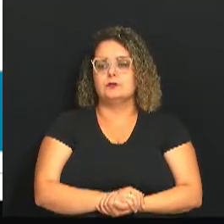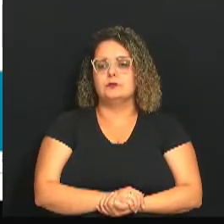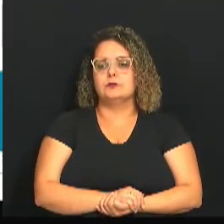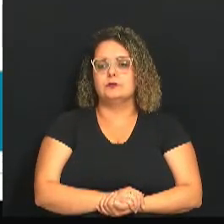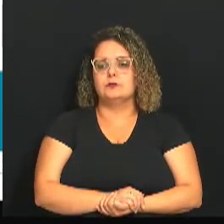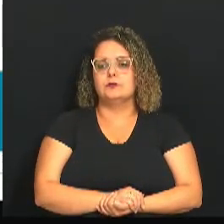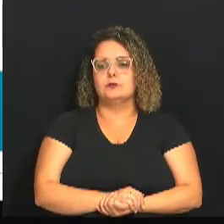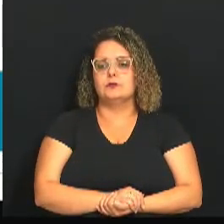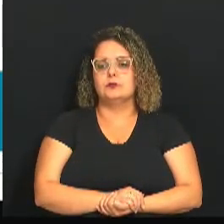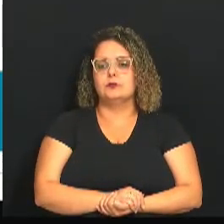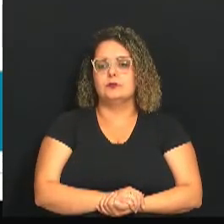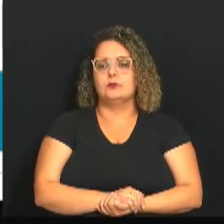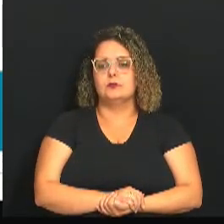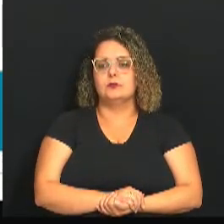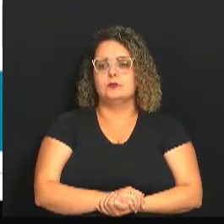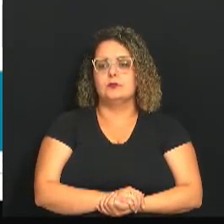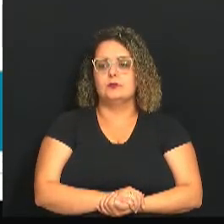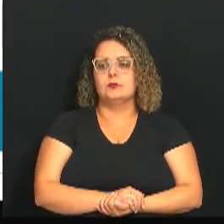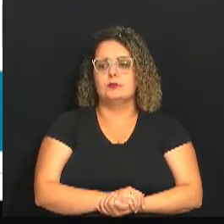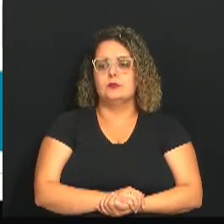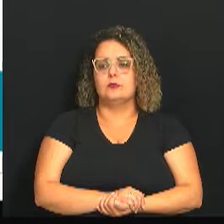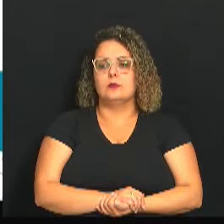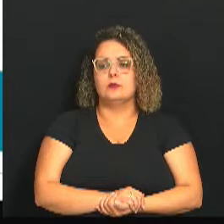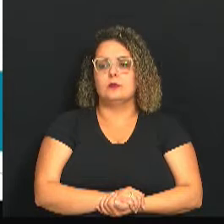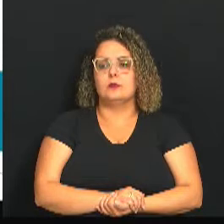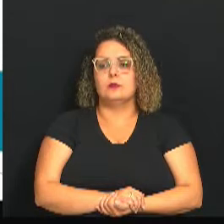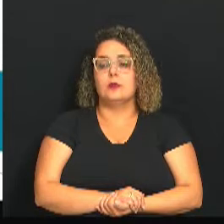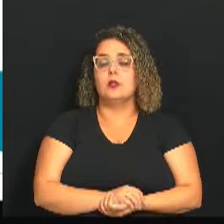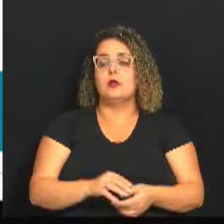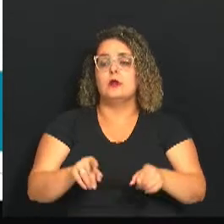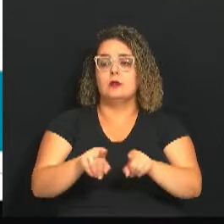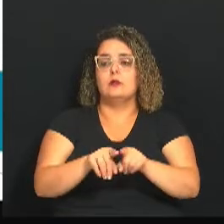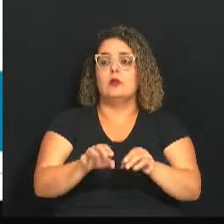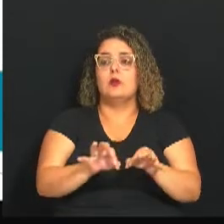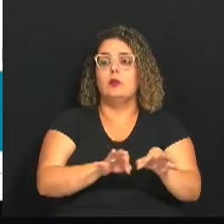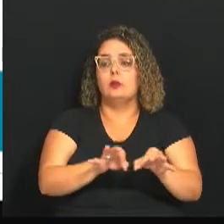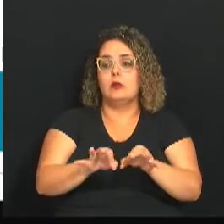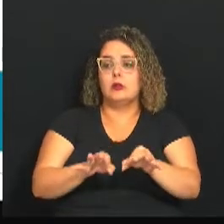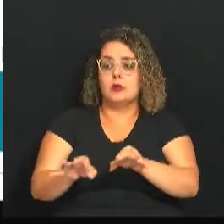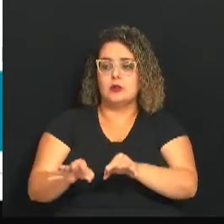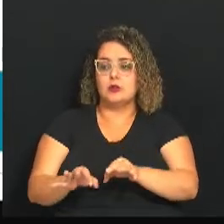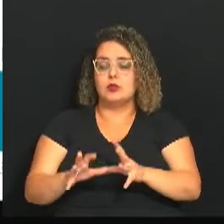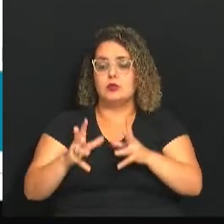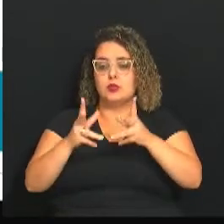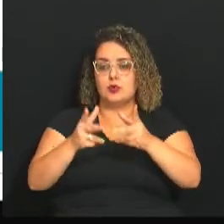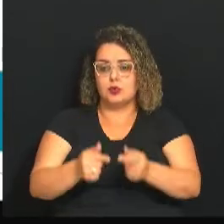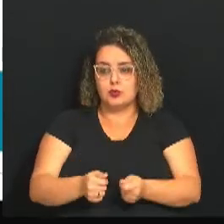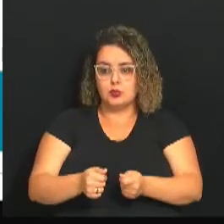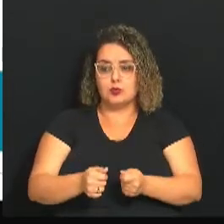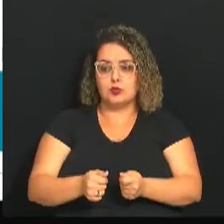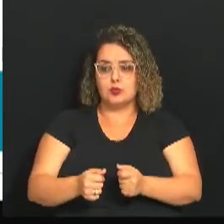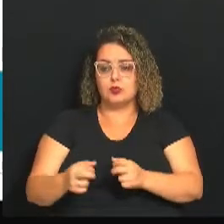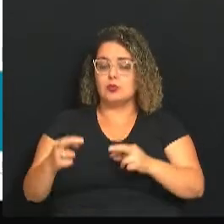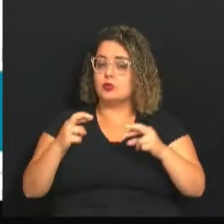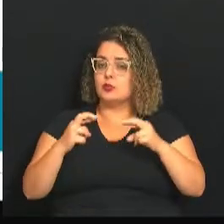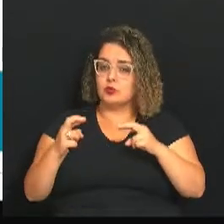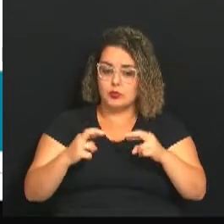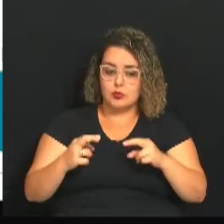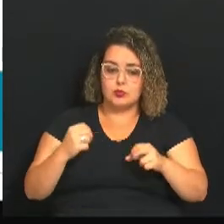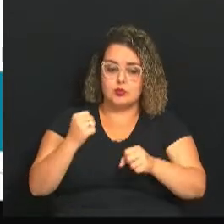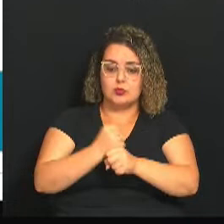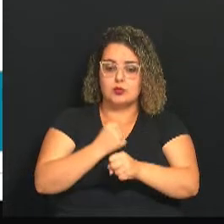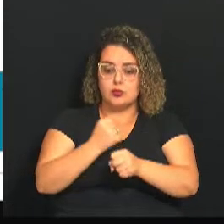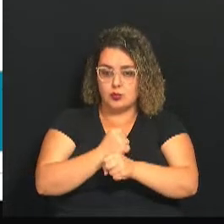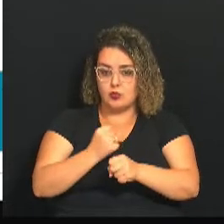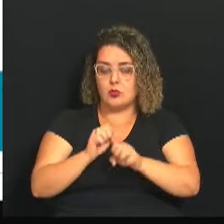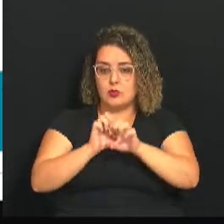indispensável, é fortemente recomendado, né, que o planejamento, tudo que for feito, né, de levantamento, especialmente obras estruturais